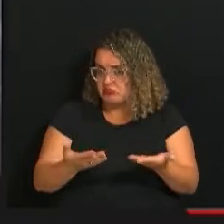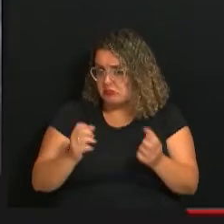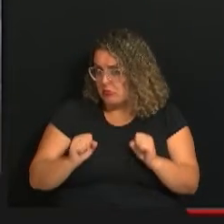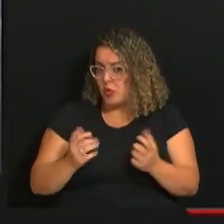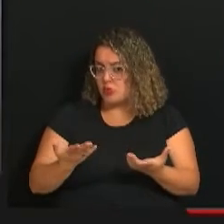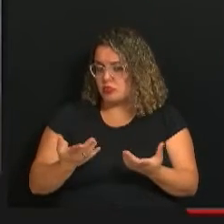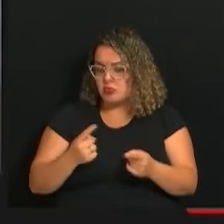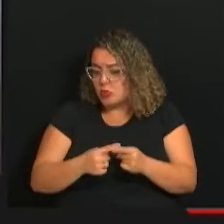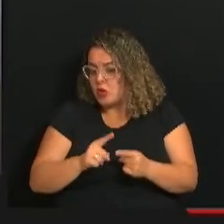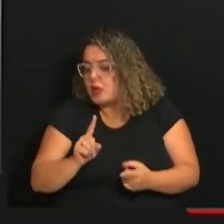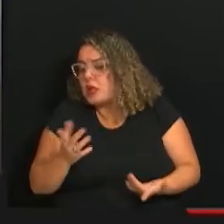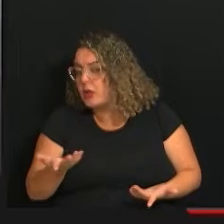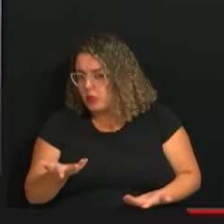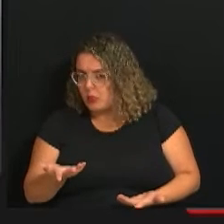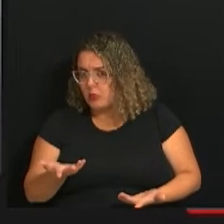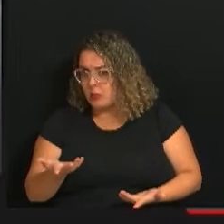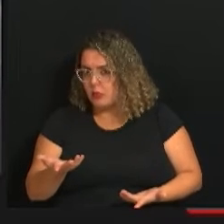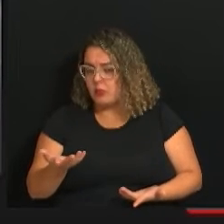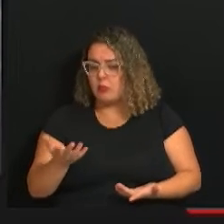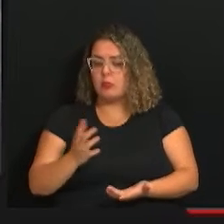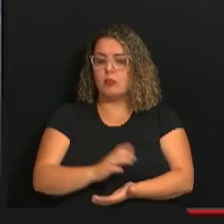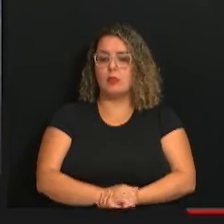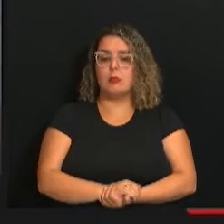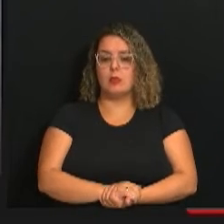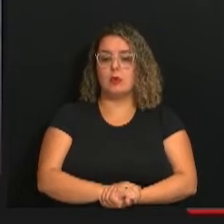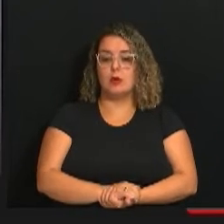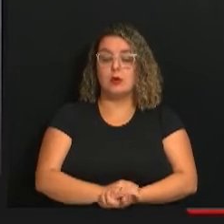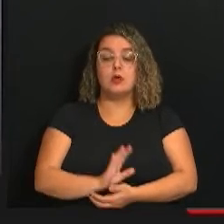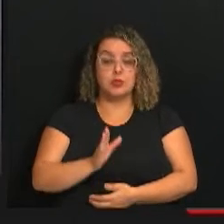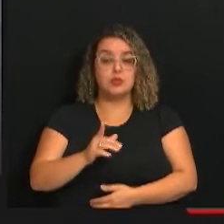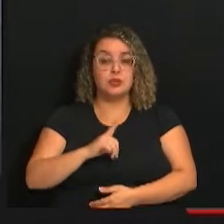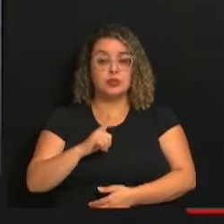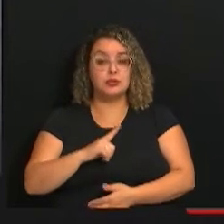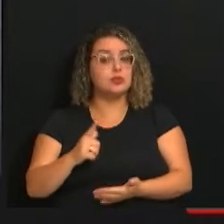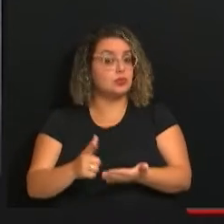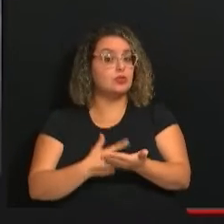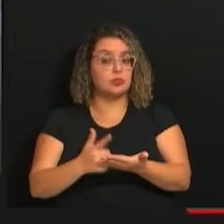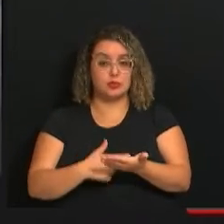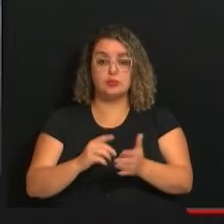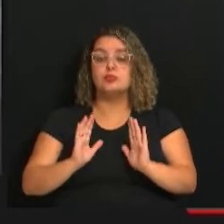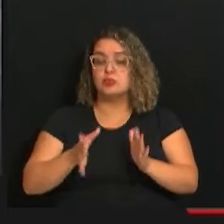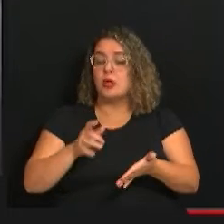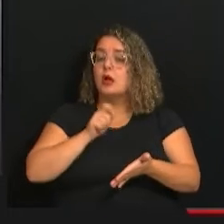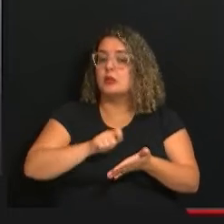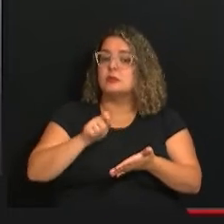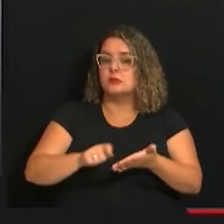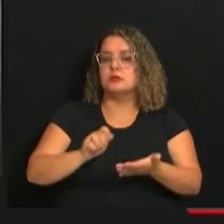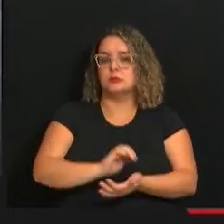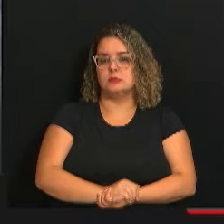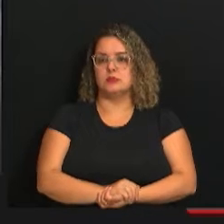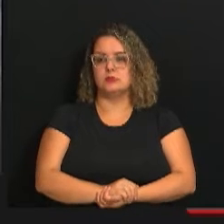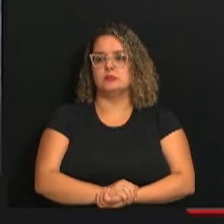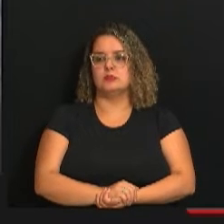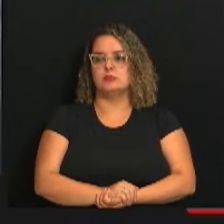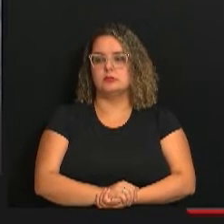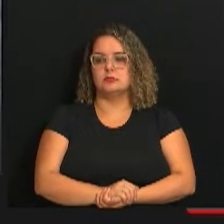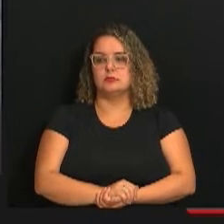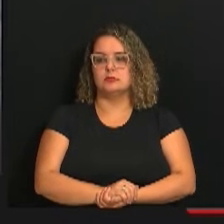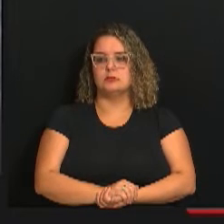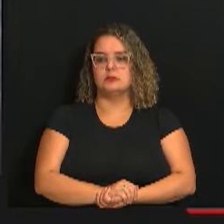meu ganha-pão, era com ela que eu sustentava a minha família. Então, eu deixei guardado o livro, até porque era